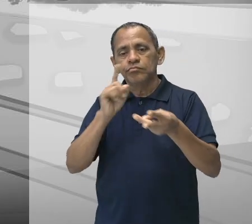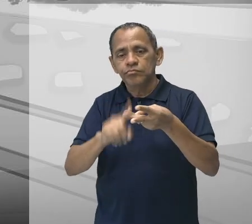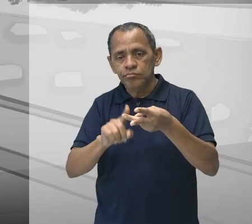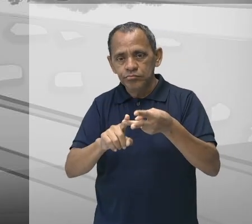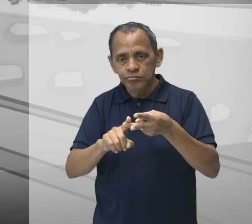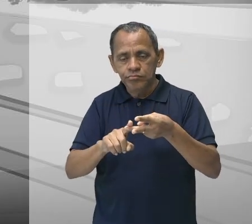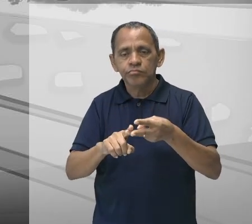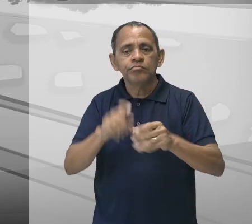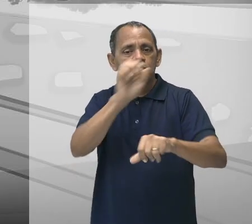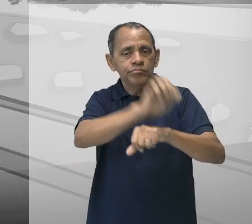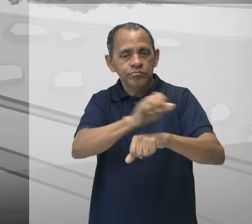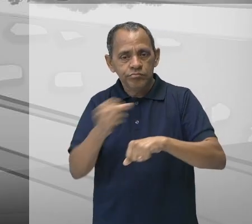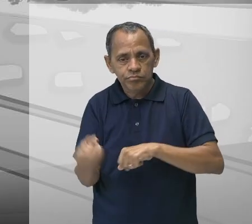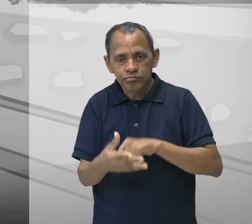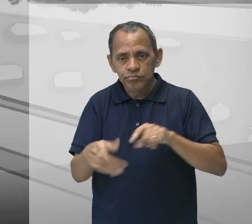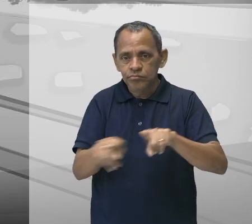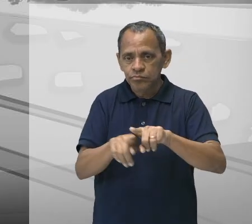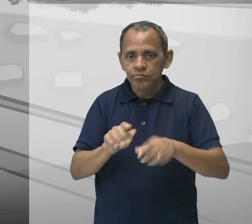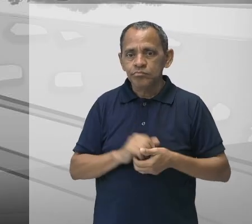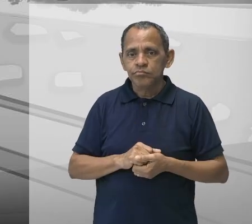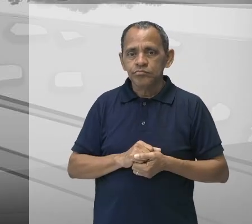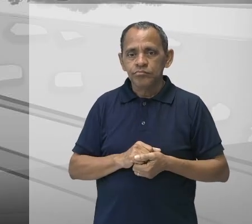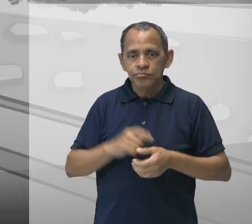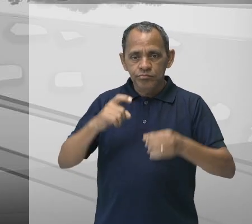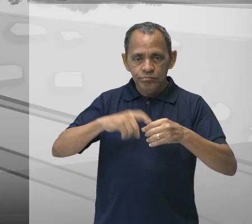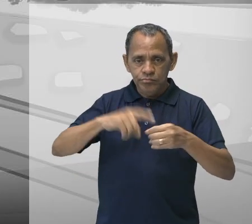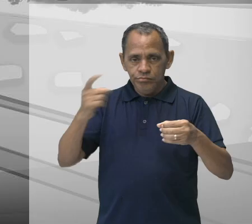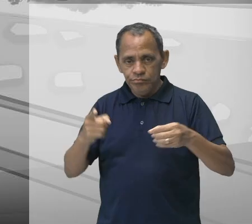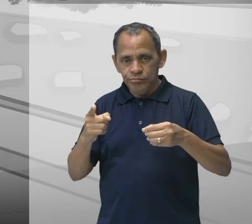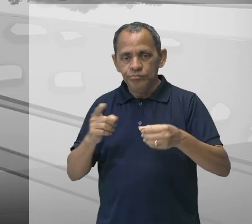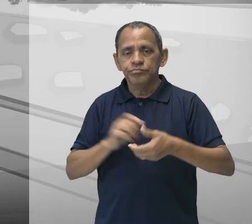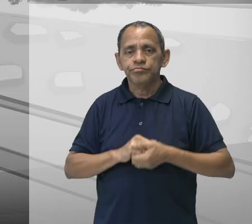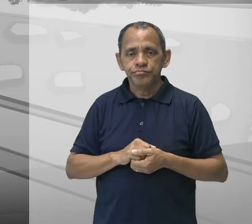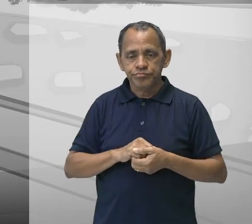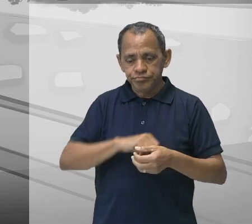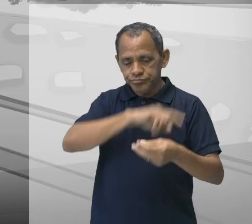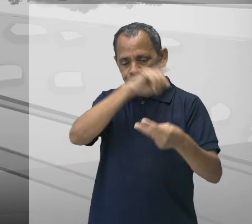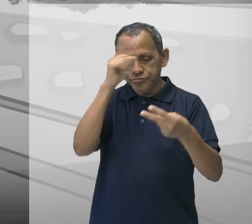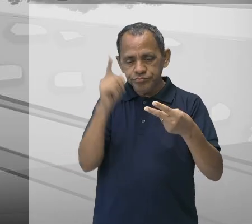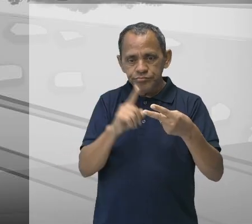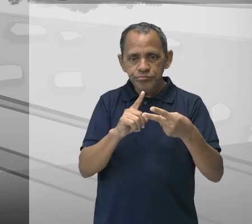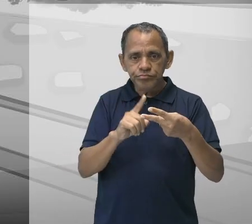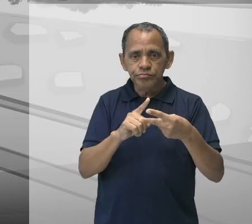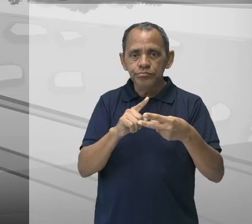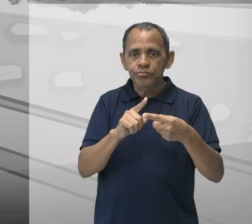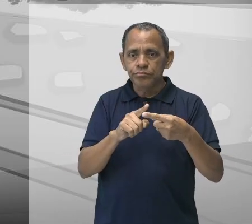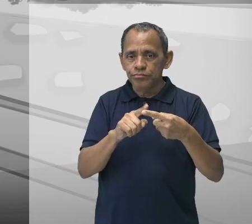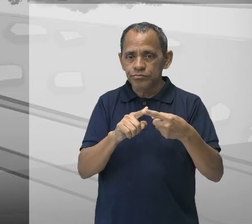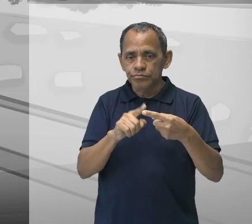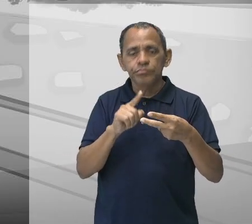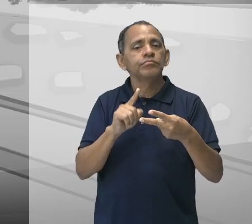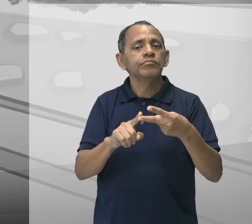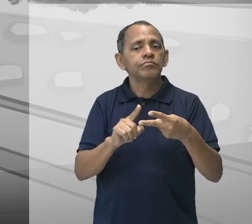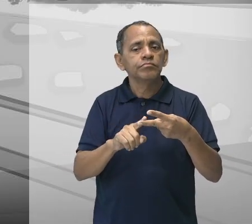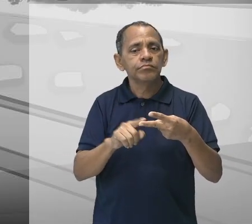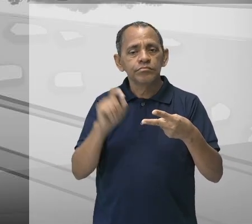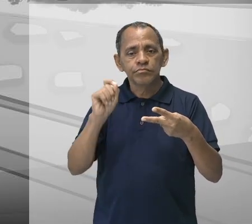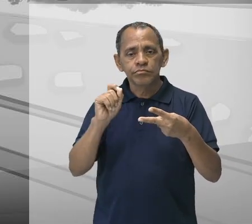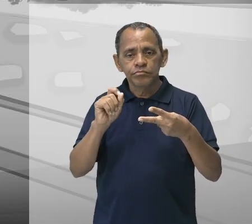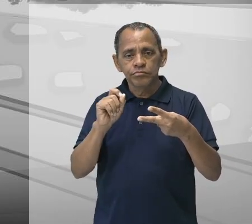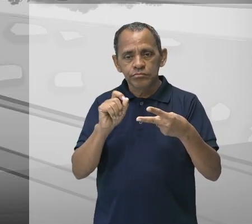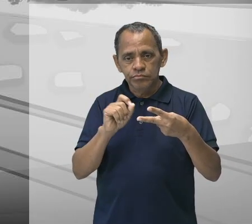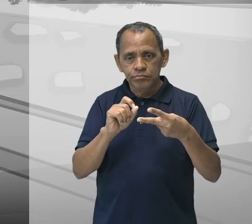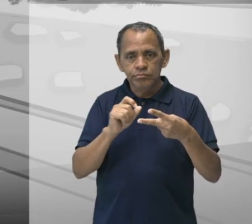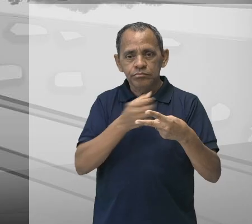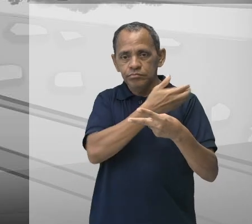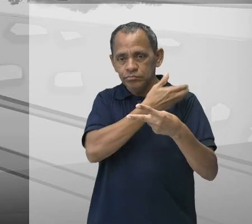governo constitucional e terceiro momento, o Estado Novo. A gente vai sair então do governo constitucional e começar a